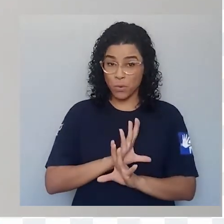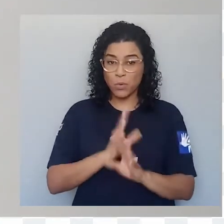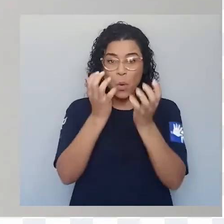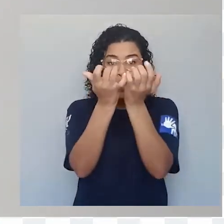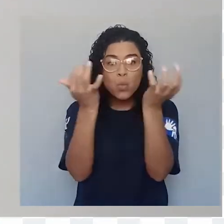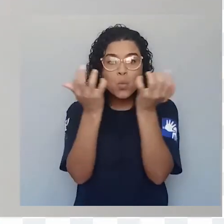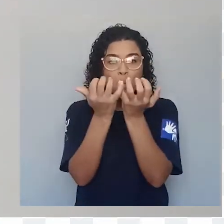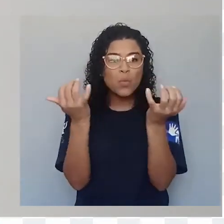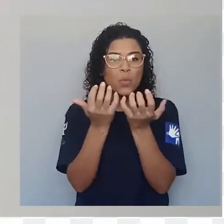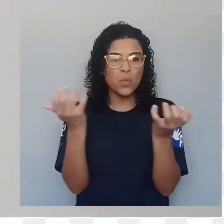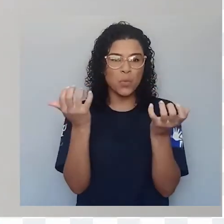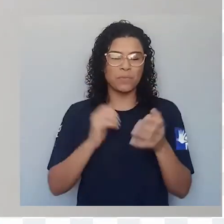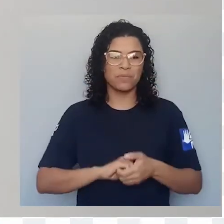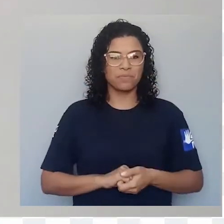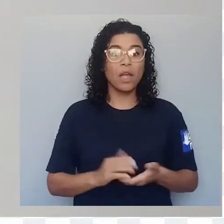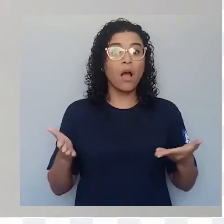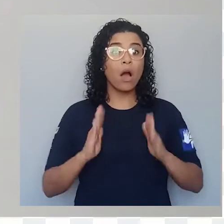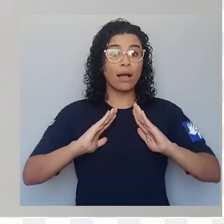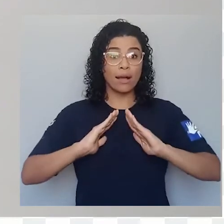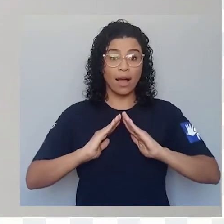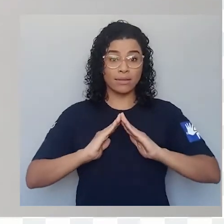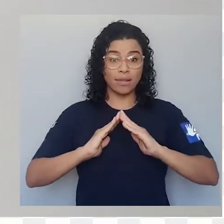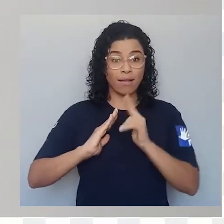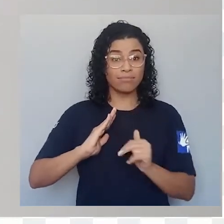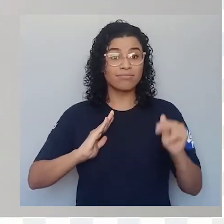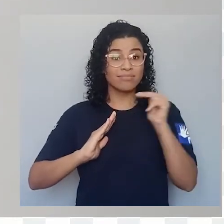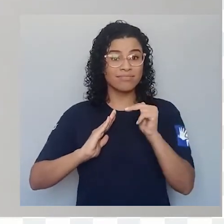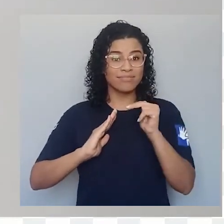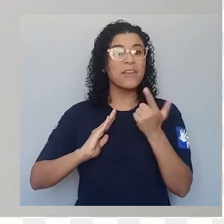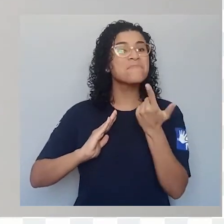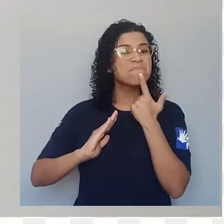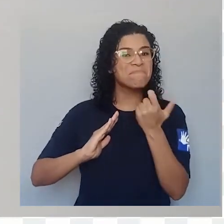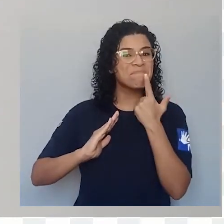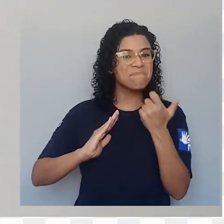grama. Nossa casa será vermelha.